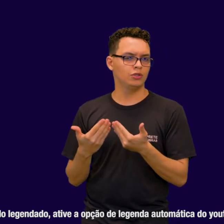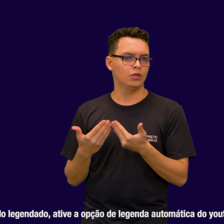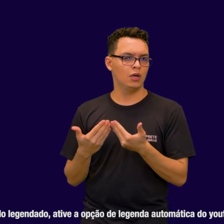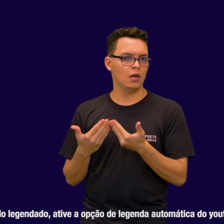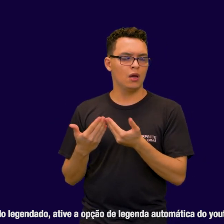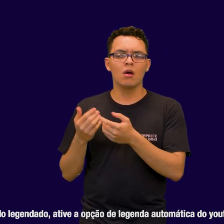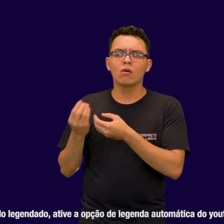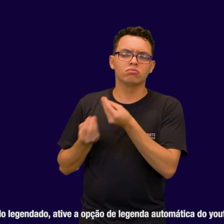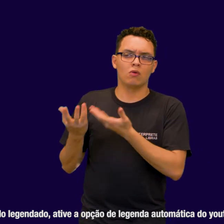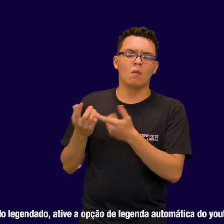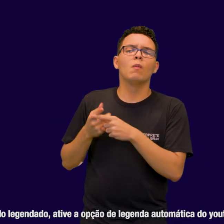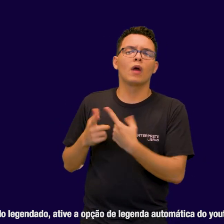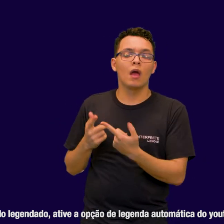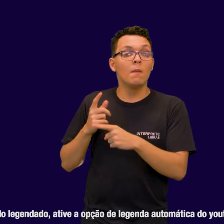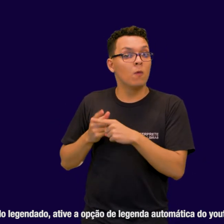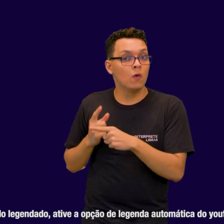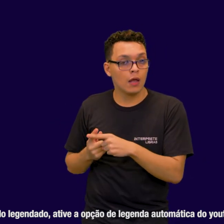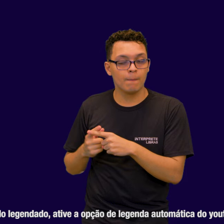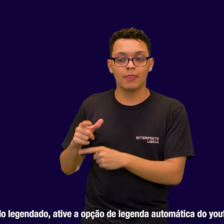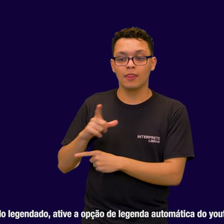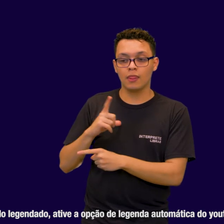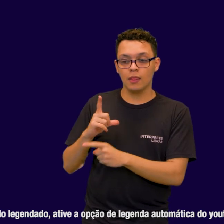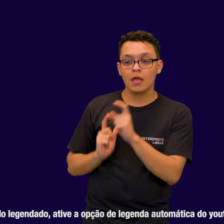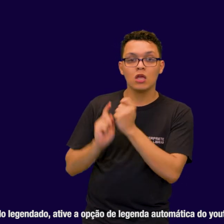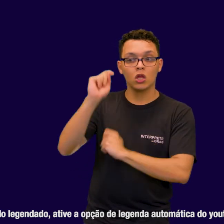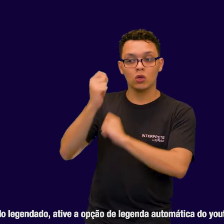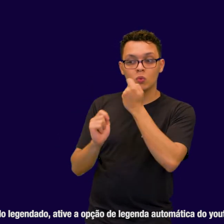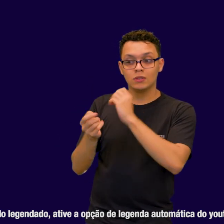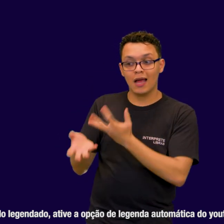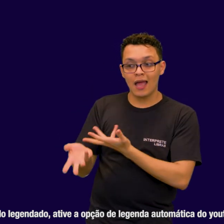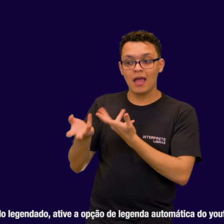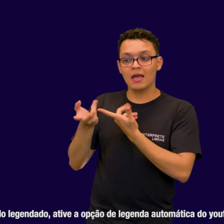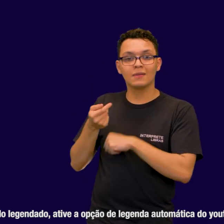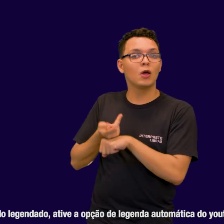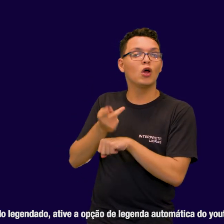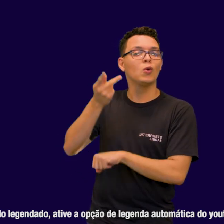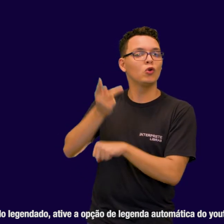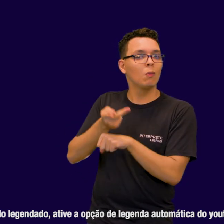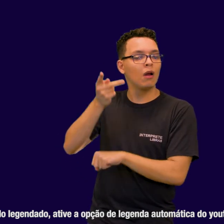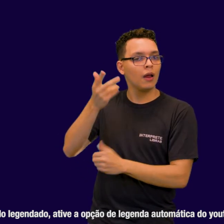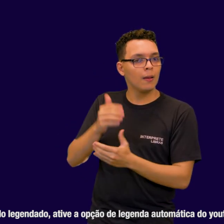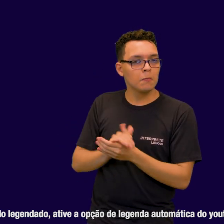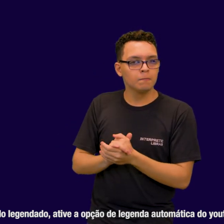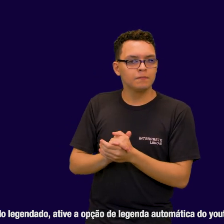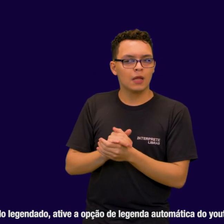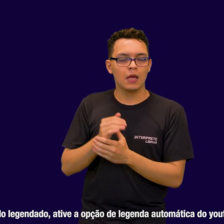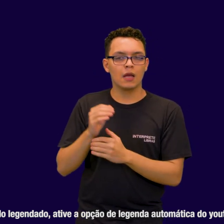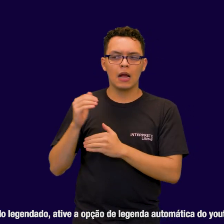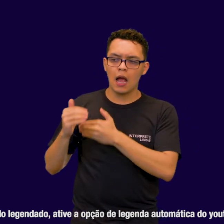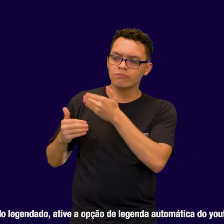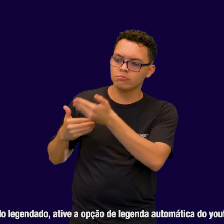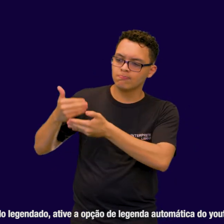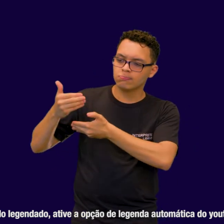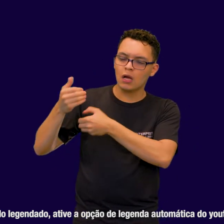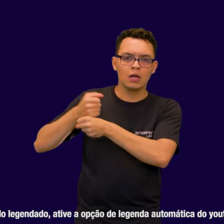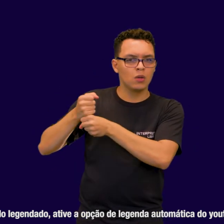em prêmios internacionais que cada vez mais as cervejarias brasileiras têm conquistado. Elas, a cada ano a